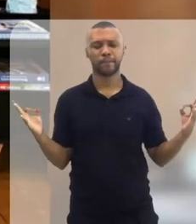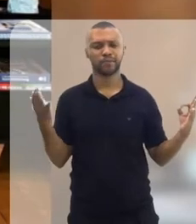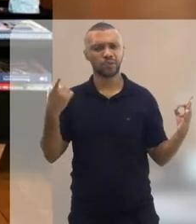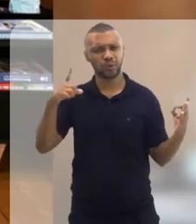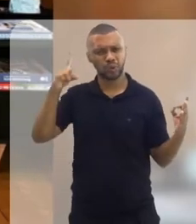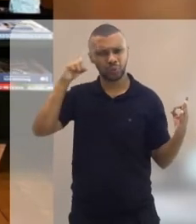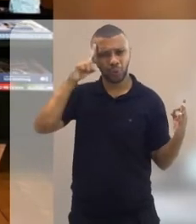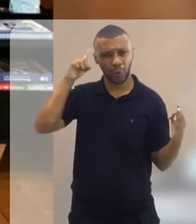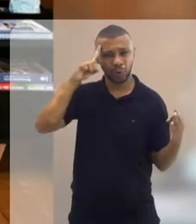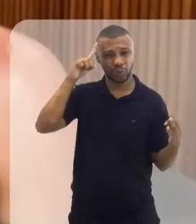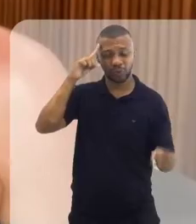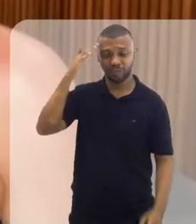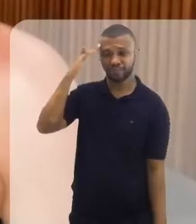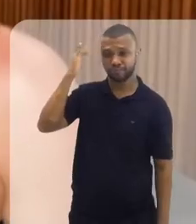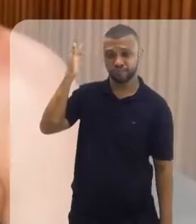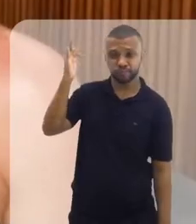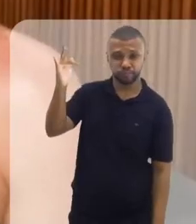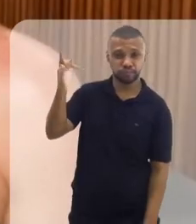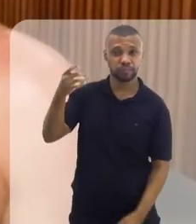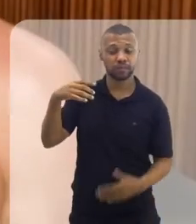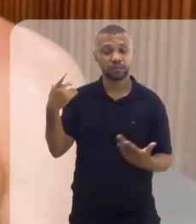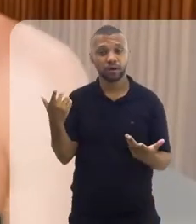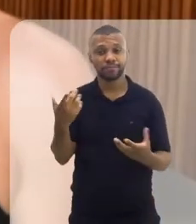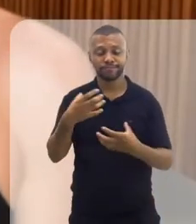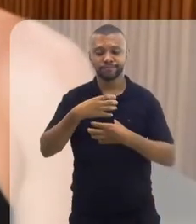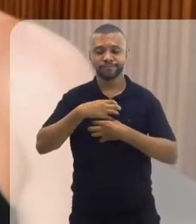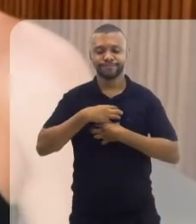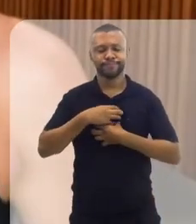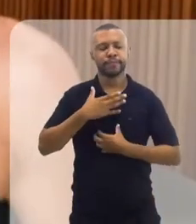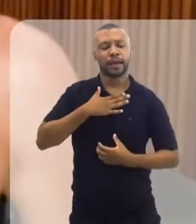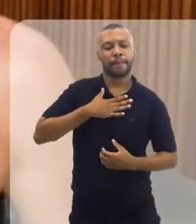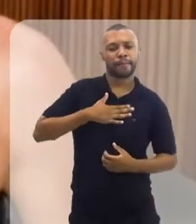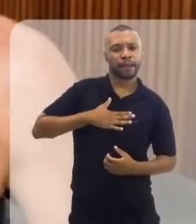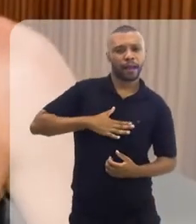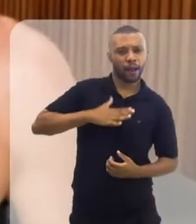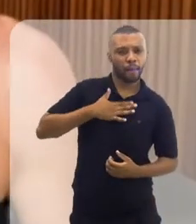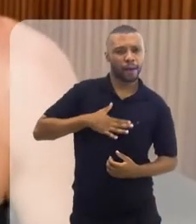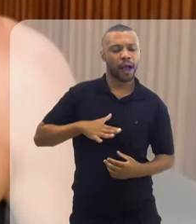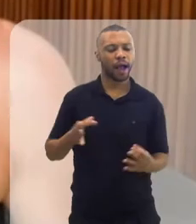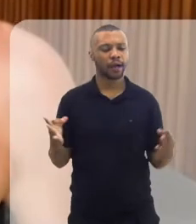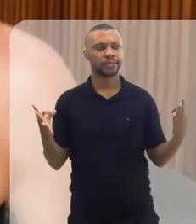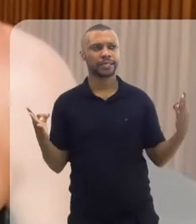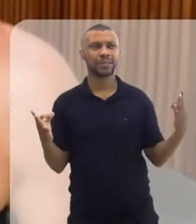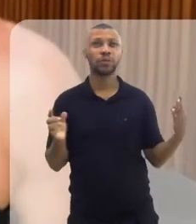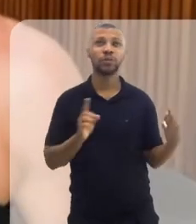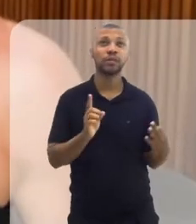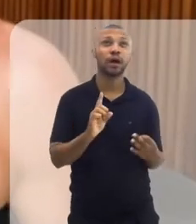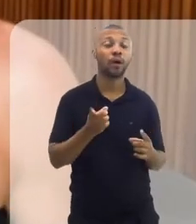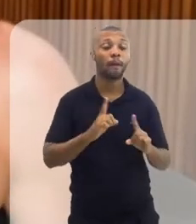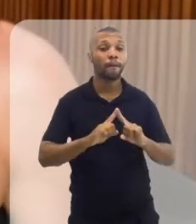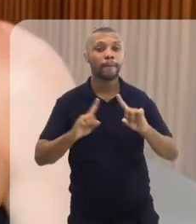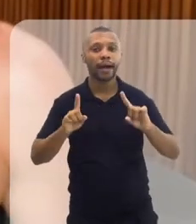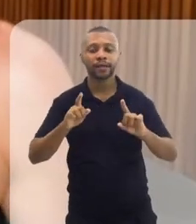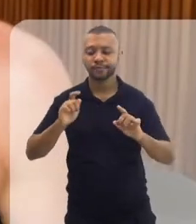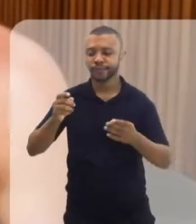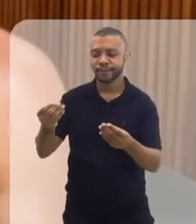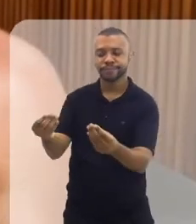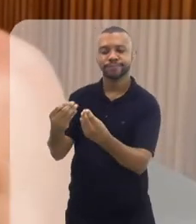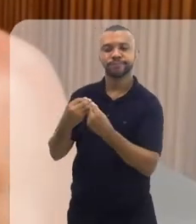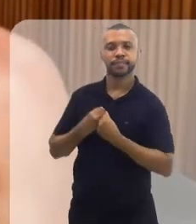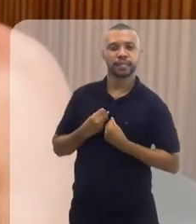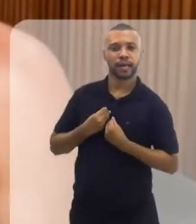isso diariamente, né? E eu digo que não é muito para me acalmar a meditação, mas sim para me